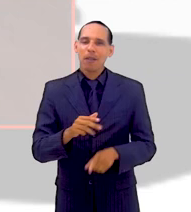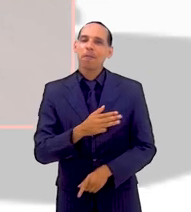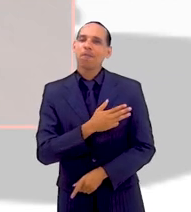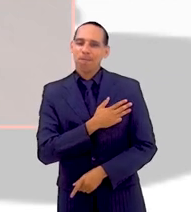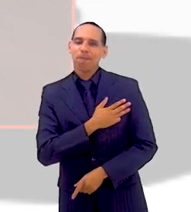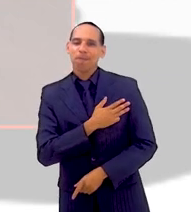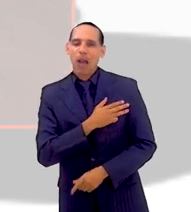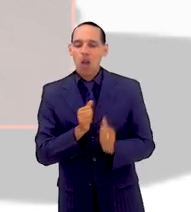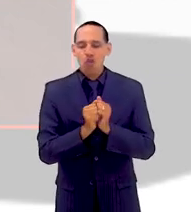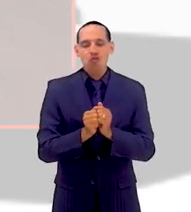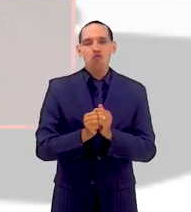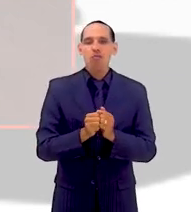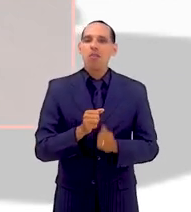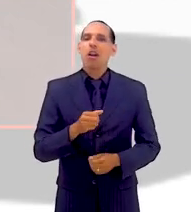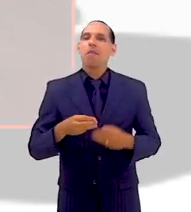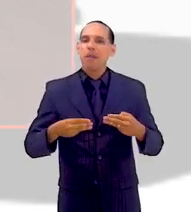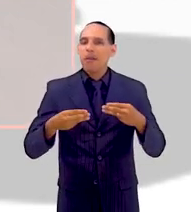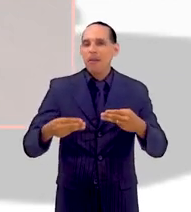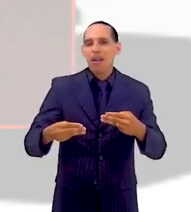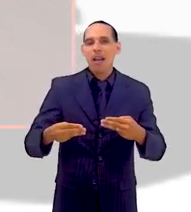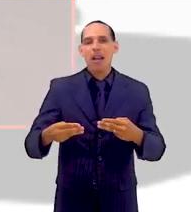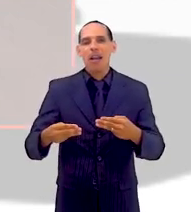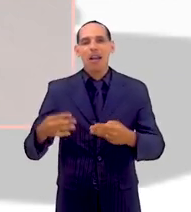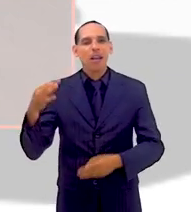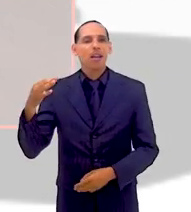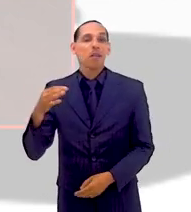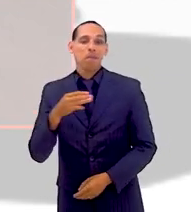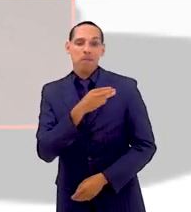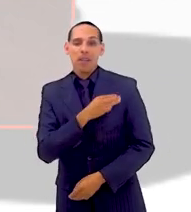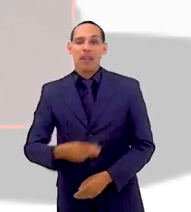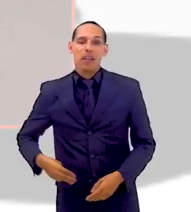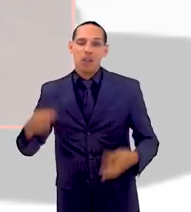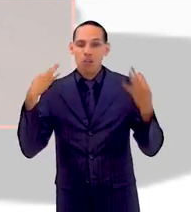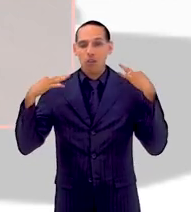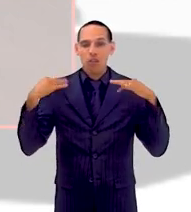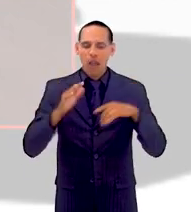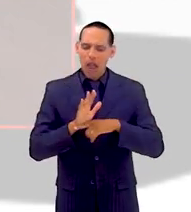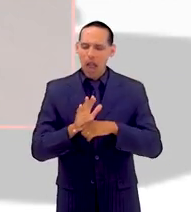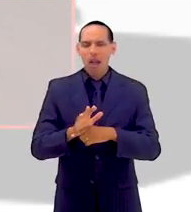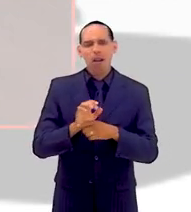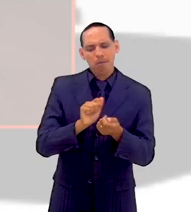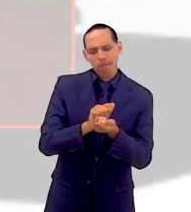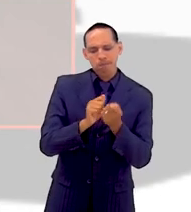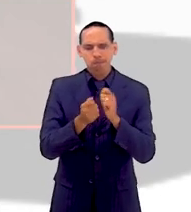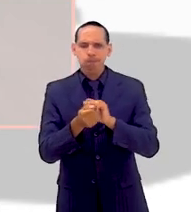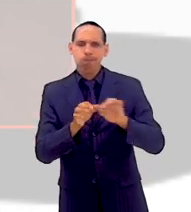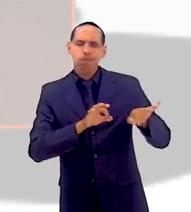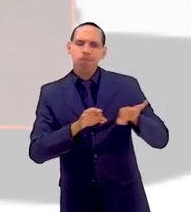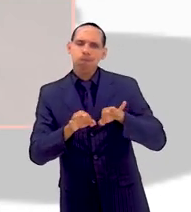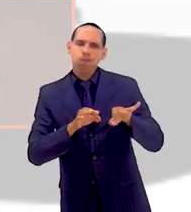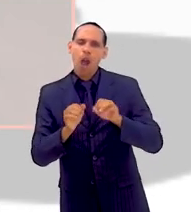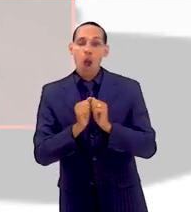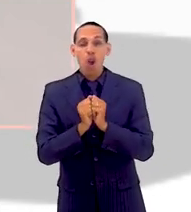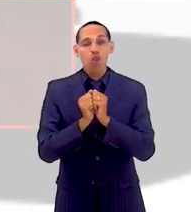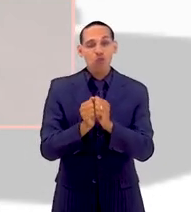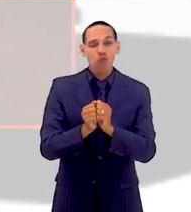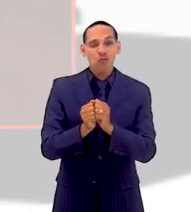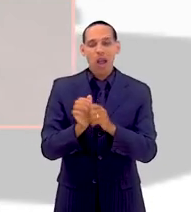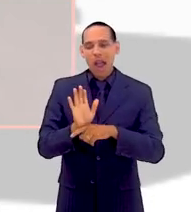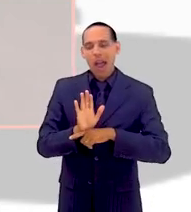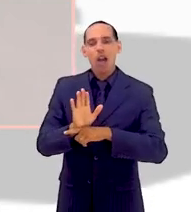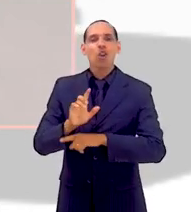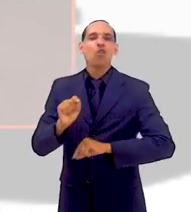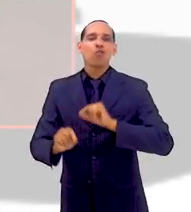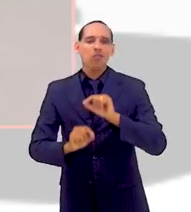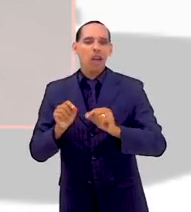o seu ministério, mas principalmente a ministra do Turismo, sua capacidade de articulação, vai conseguir juntar e